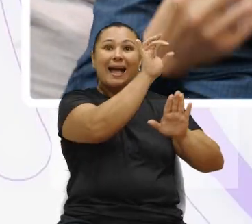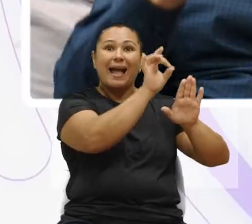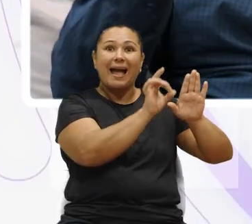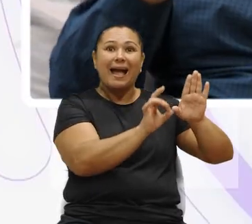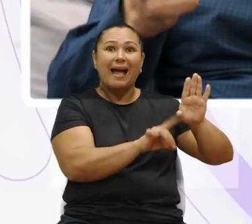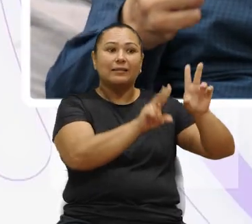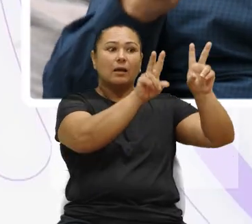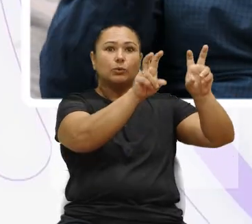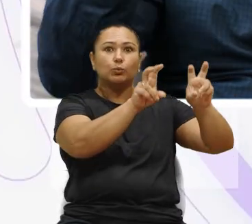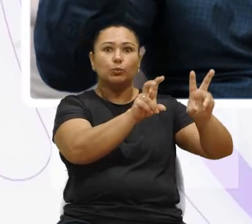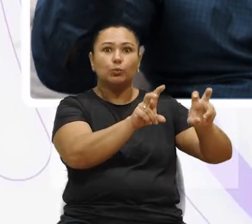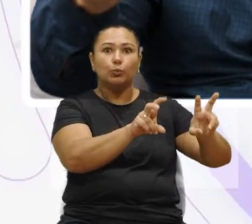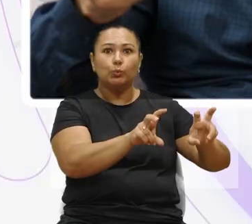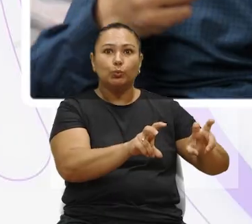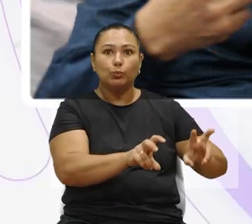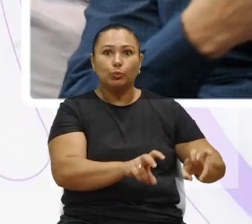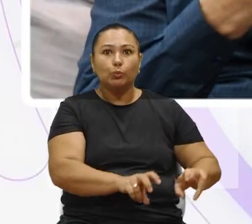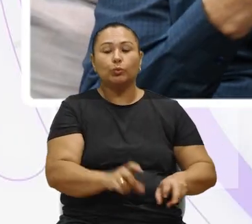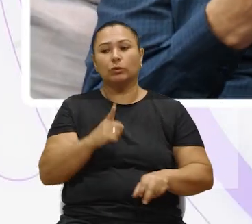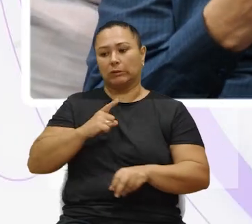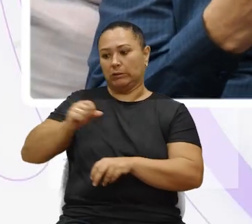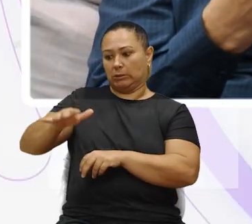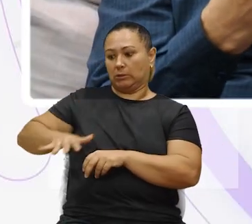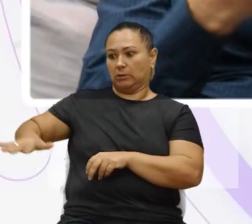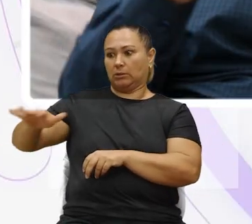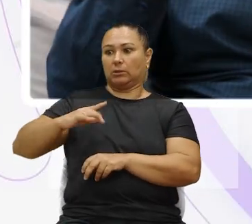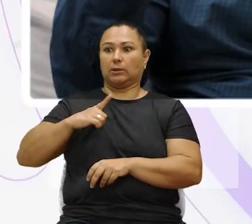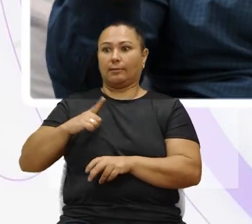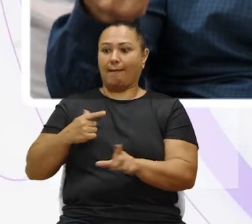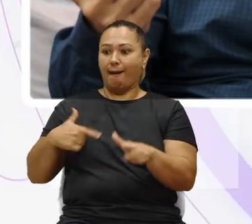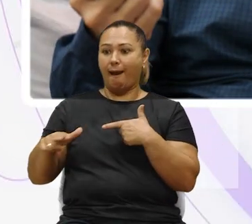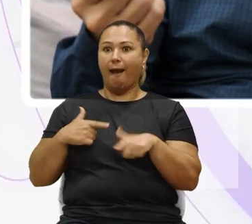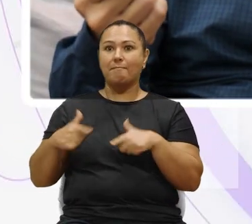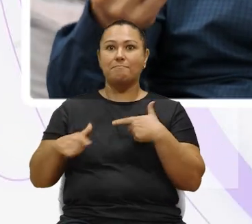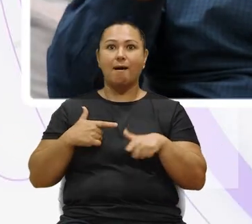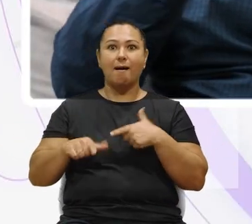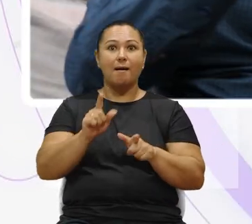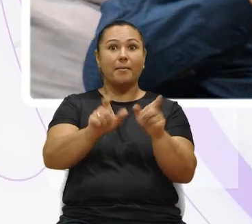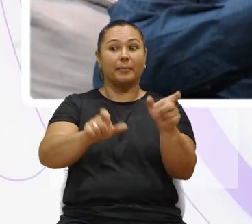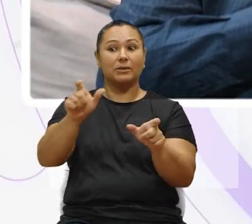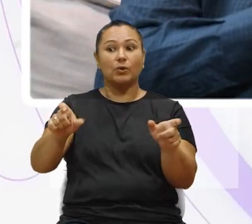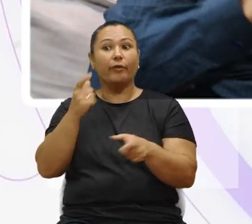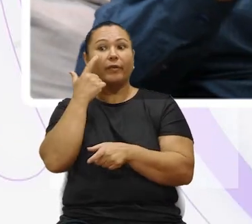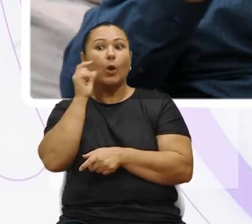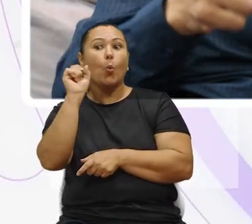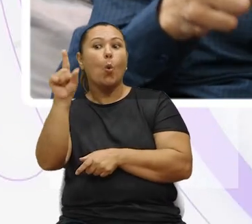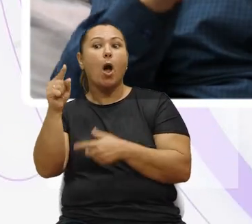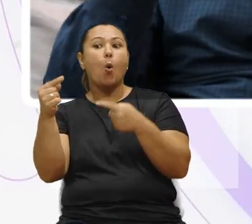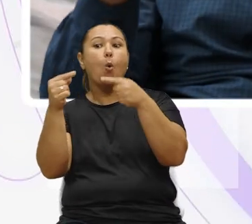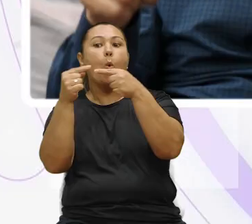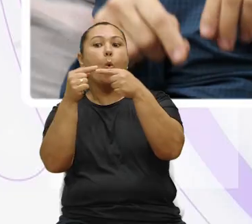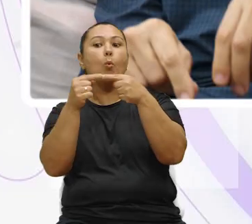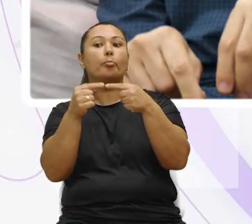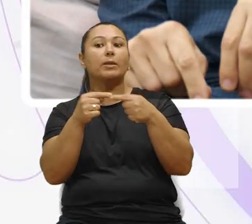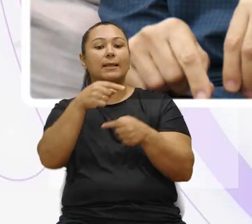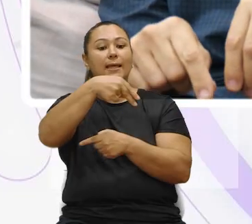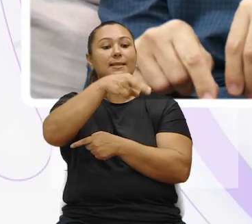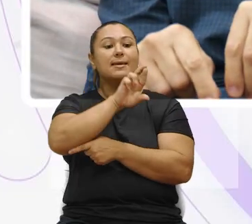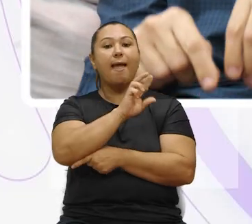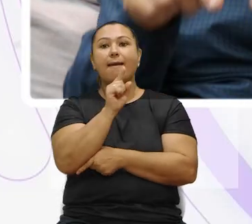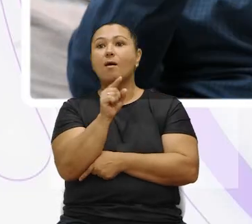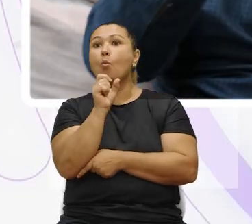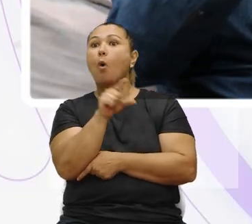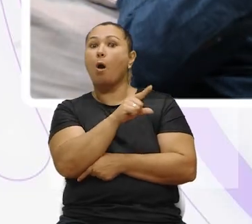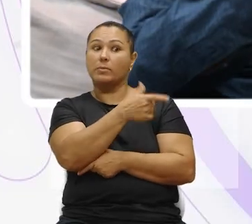assunto. E quando tu tem um estabelecimento onde tu emprega pessoas, tu vai ter que verificar qual NR se aplica para o